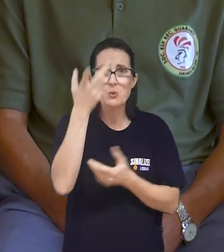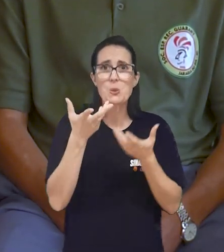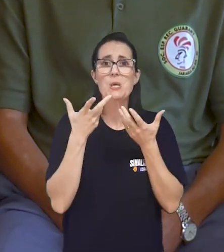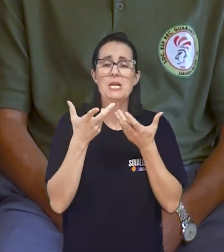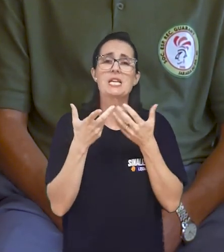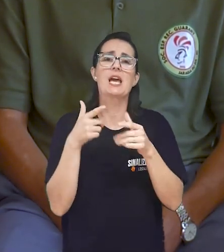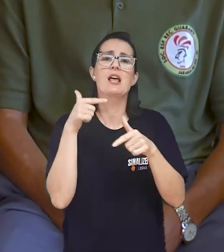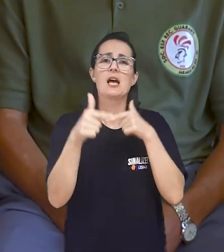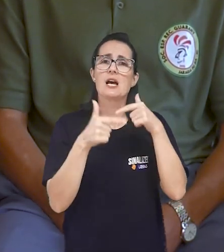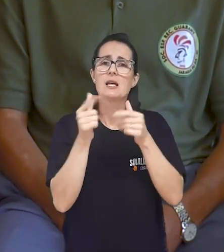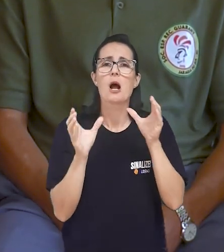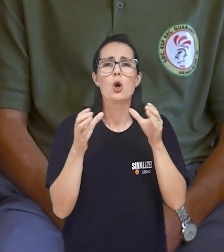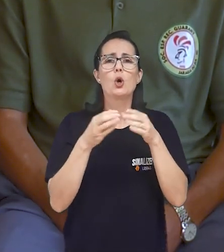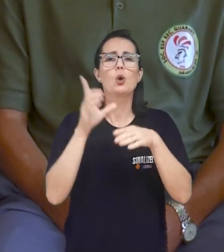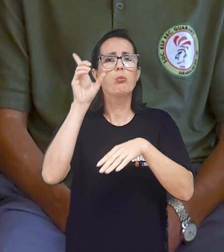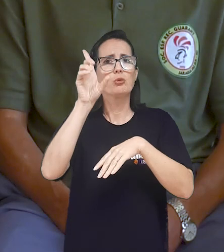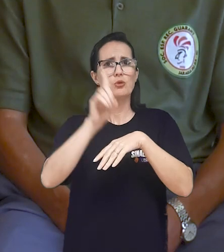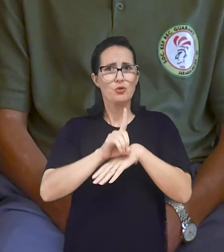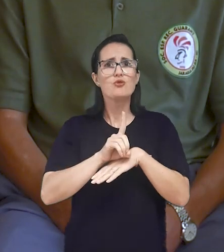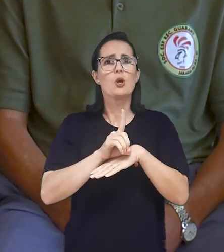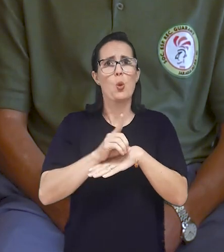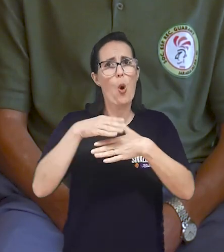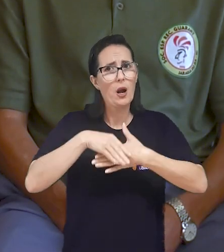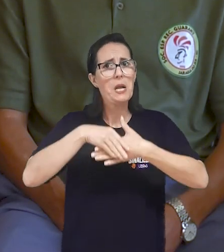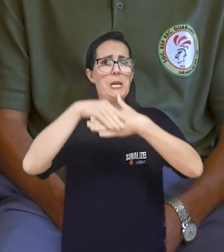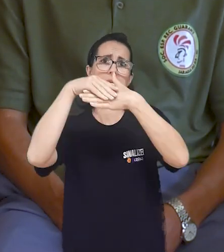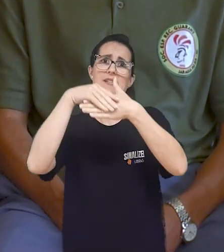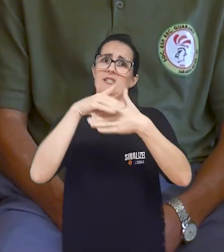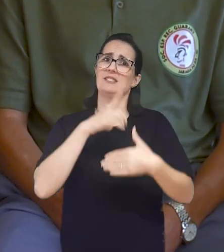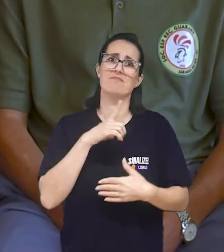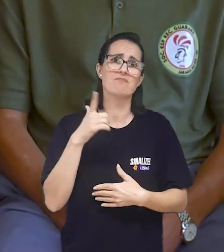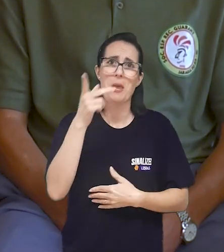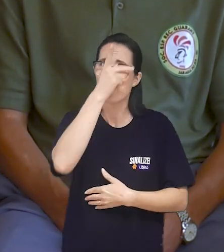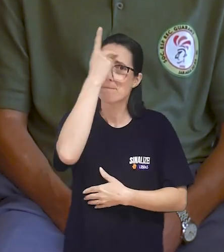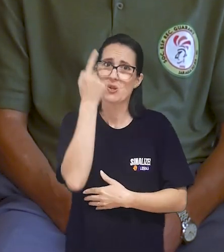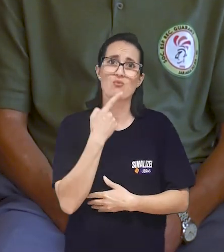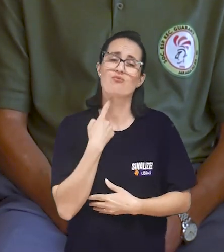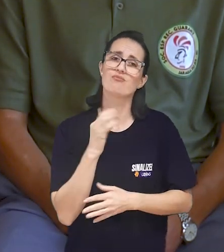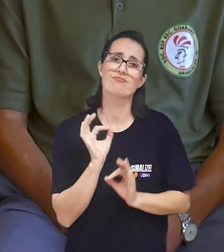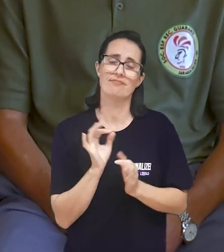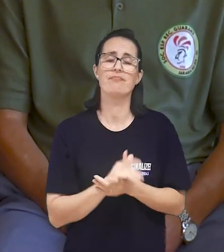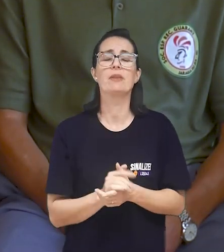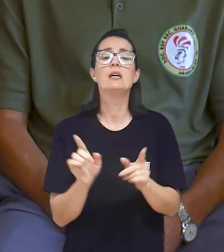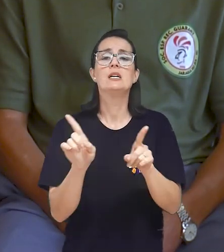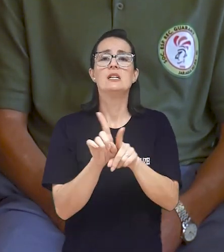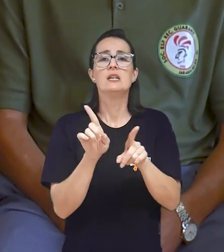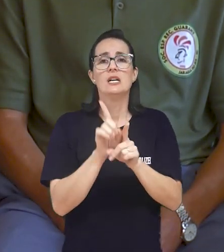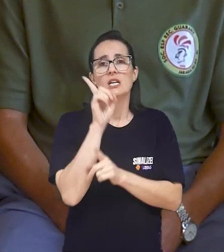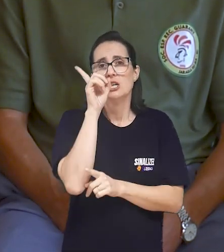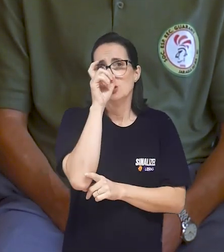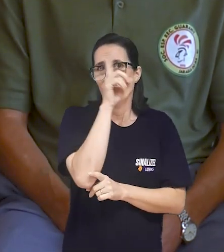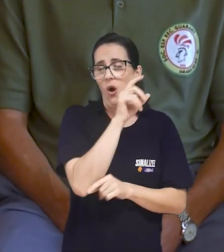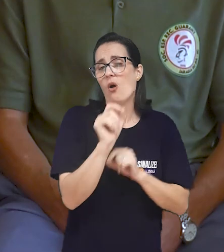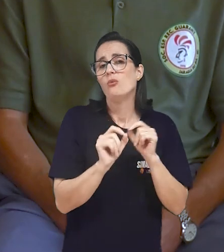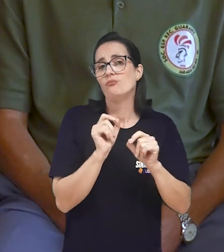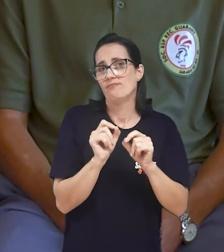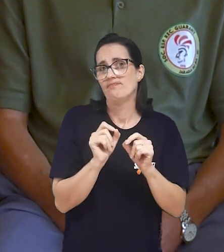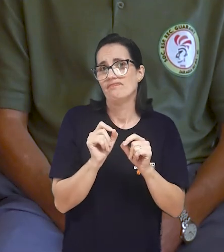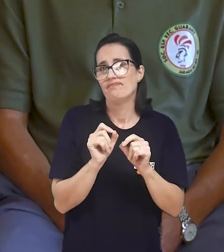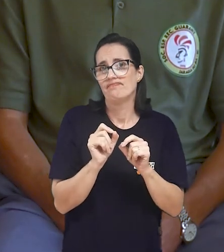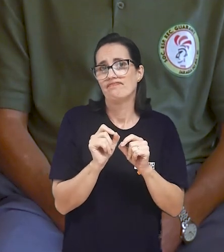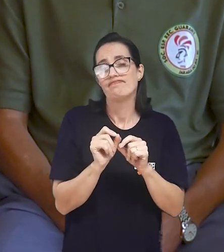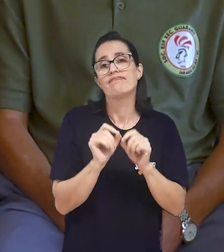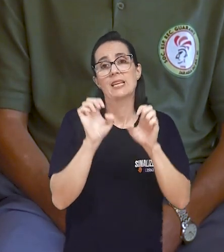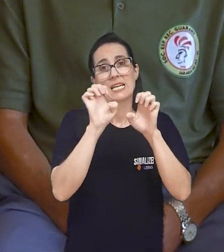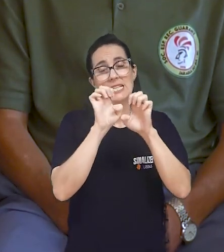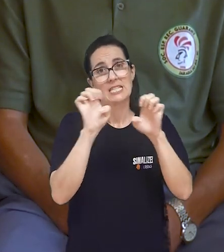que queira fazer parte da diretoria, puxar à frente, e nesse sentido assim. E outra dificuldade sim também